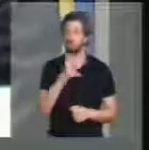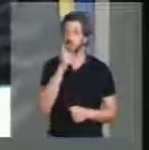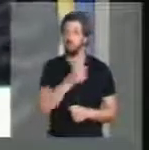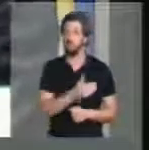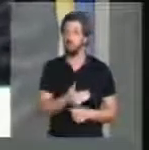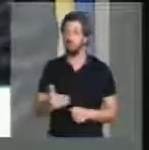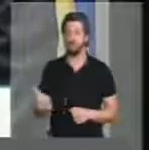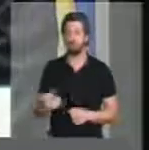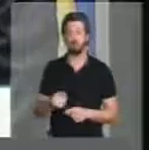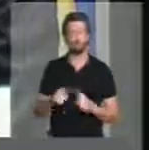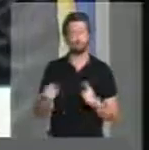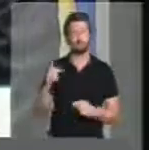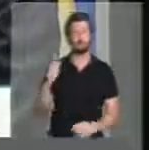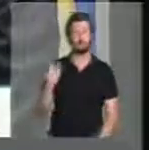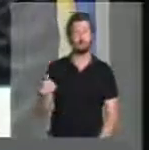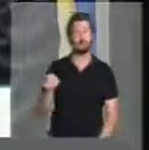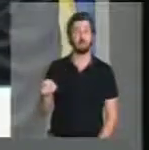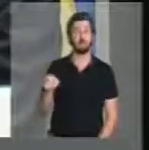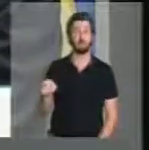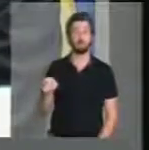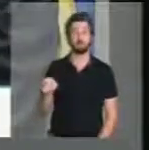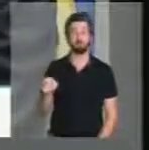E que o PT...